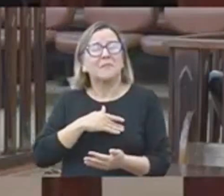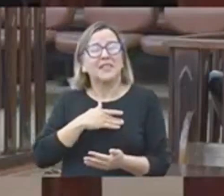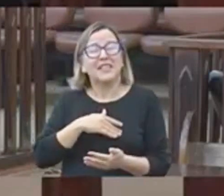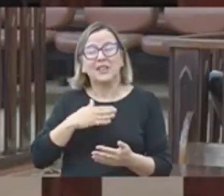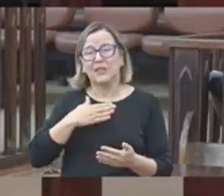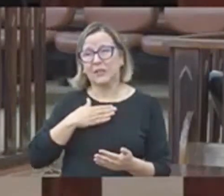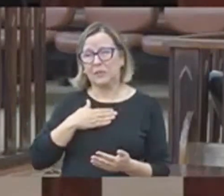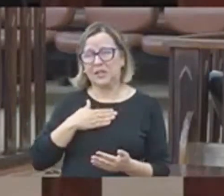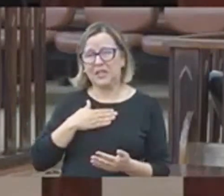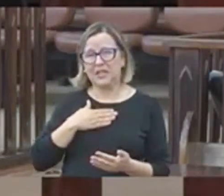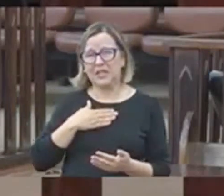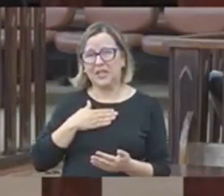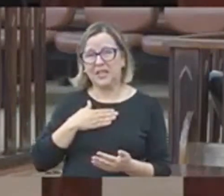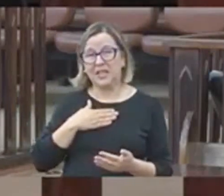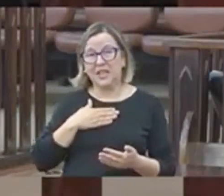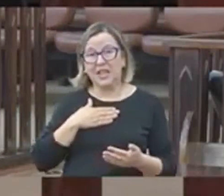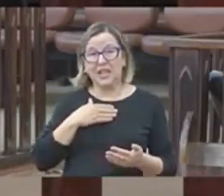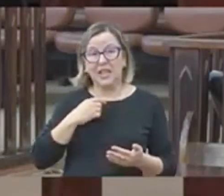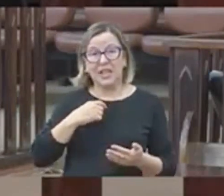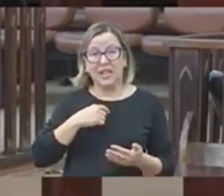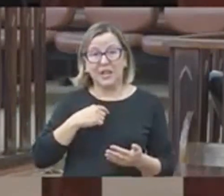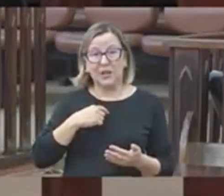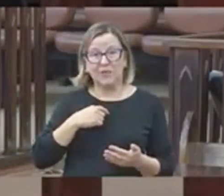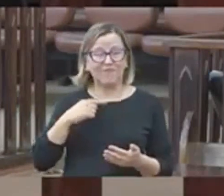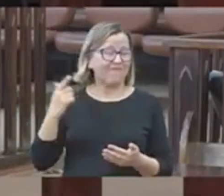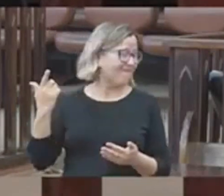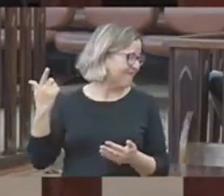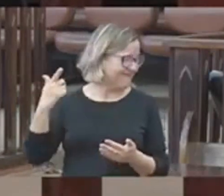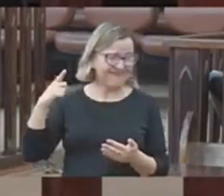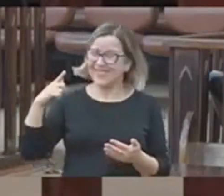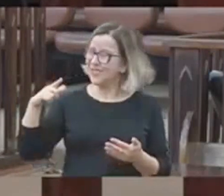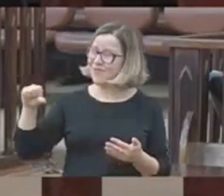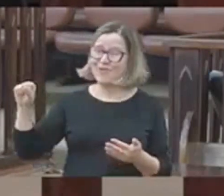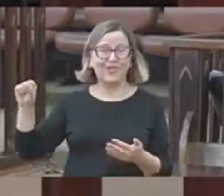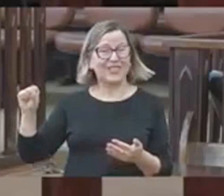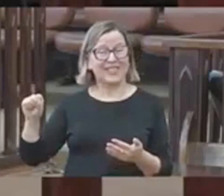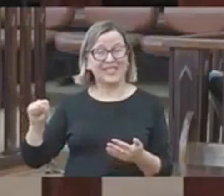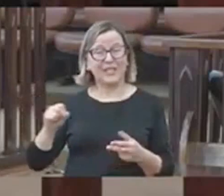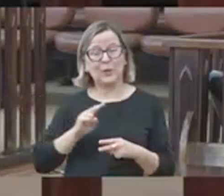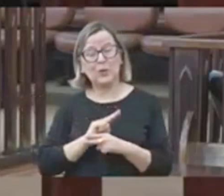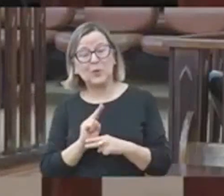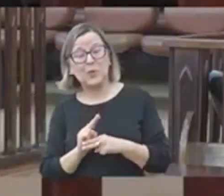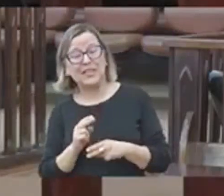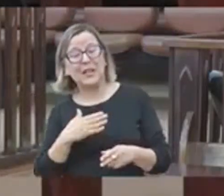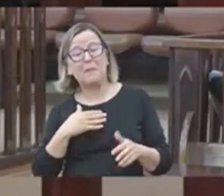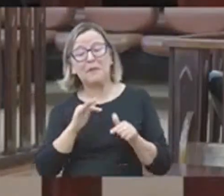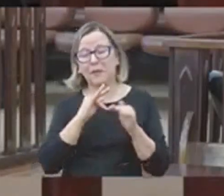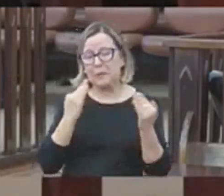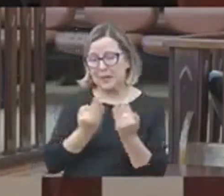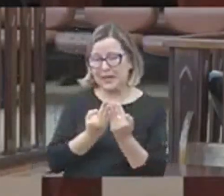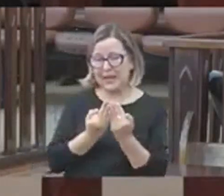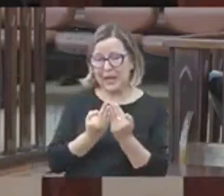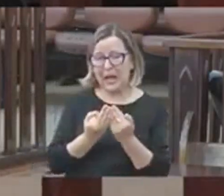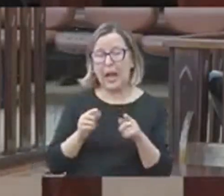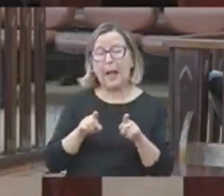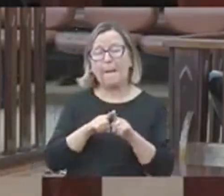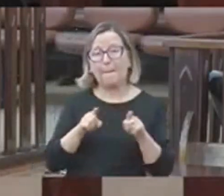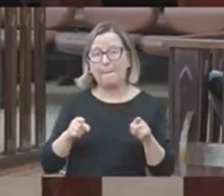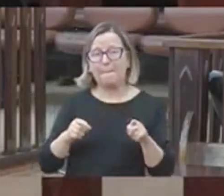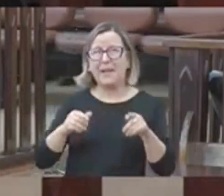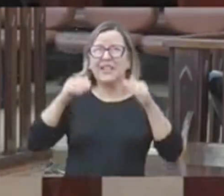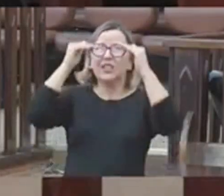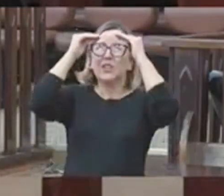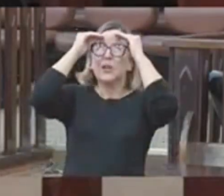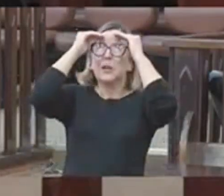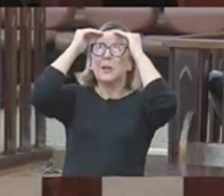minha família, eu não sou capaz de guiar a minha família, mas eu quero me submeter ao senhorio de Jesus Cristo, para que Ele, sendo o